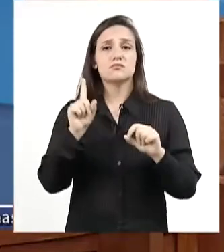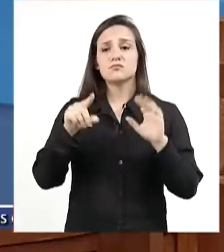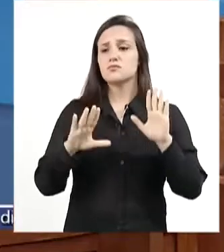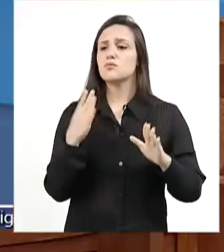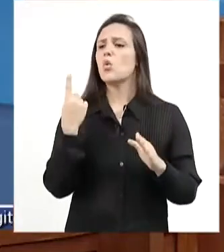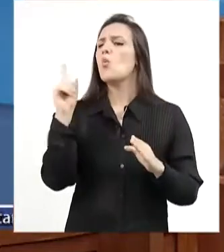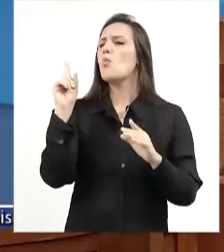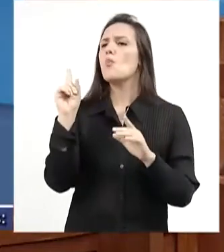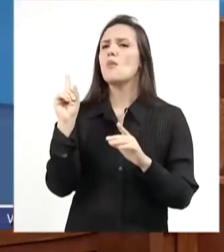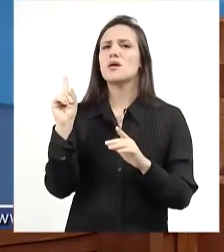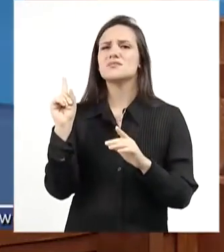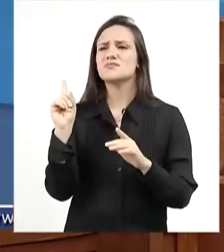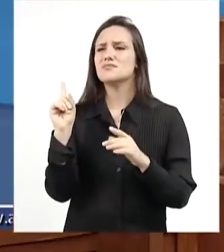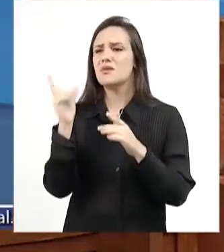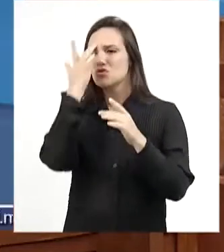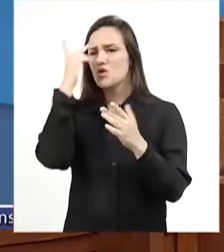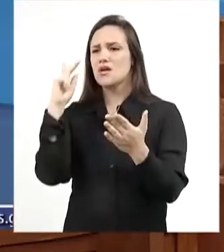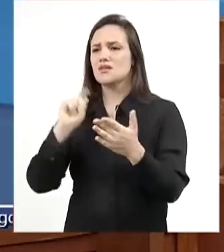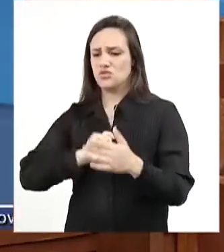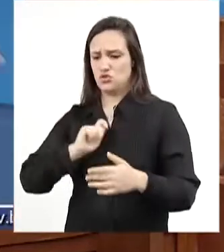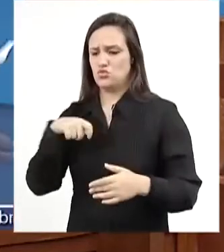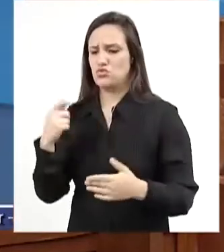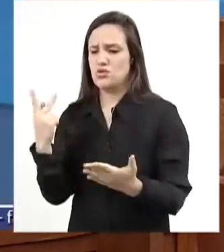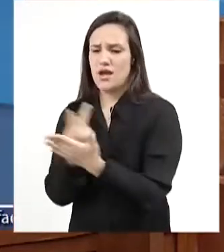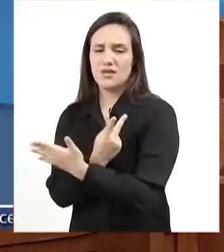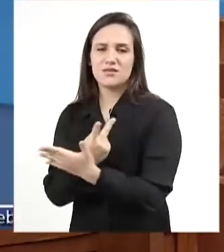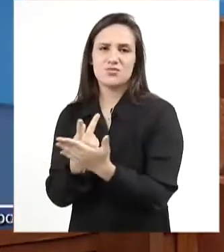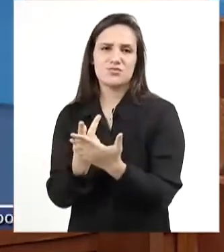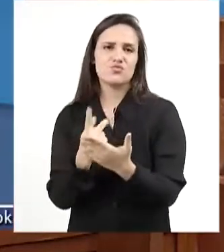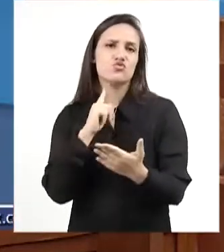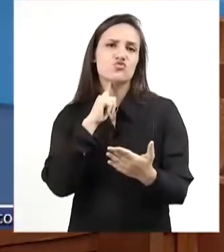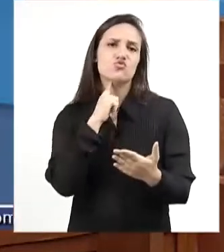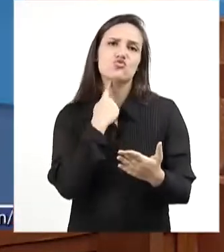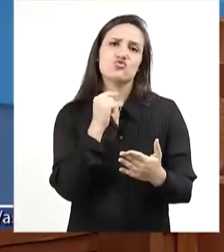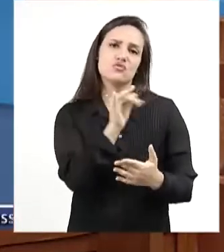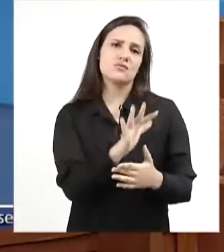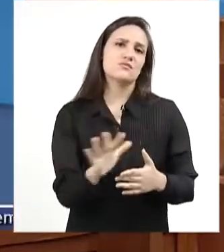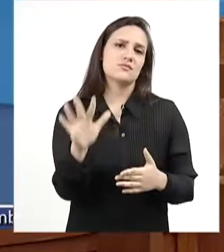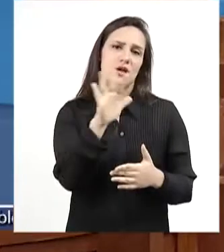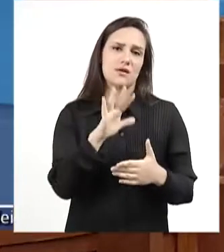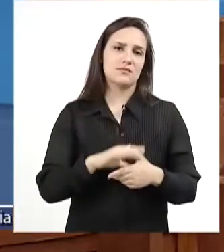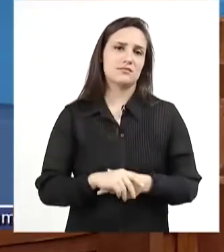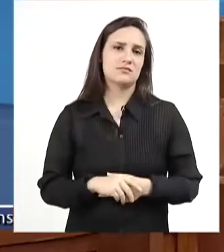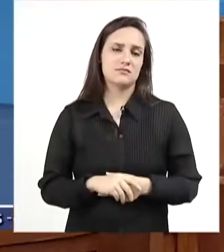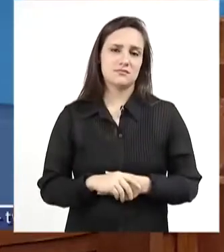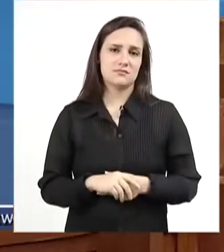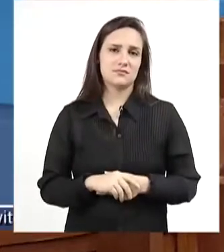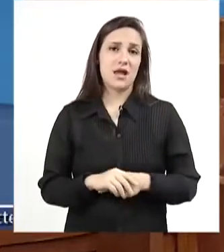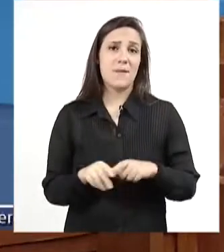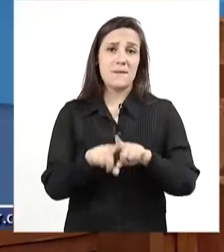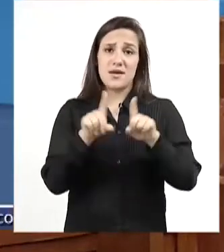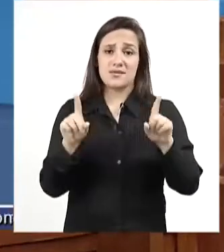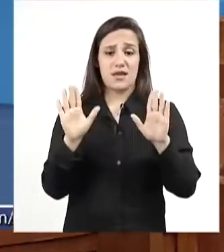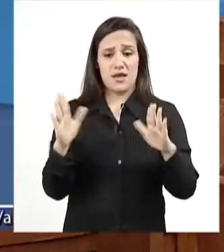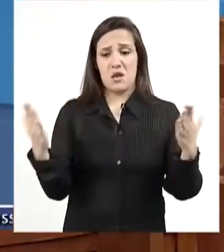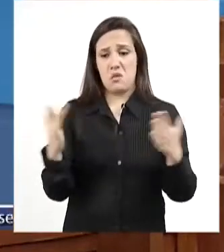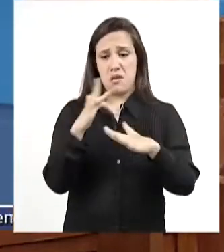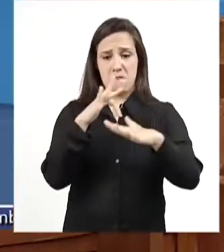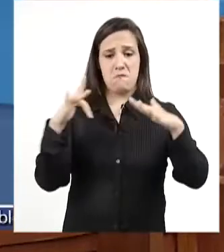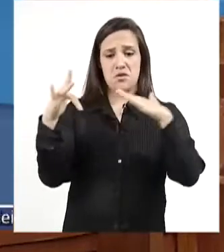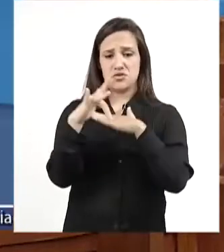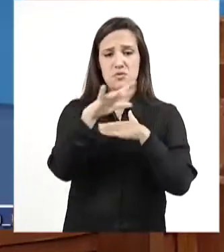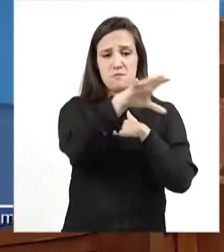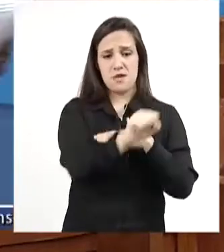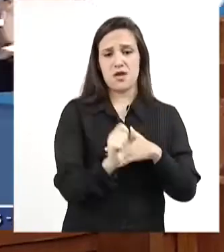todos aqueles que participam. E aí, a mídia local pensou uma frase e deu a